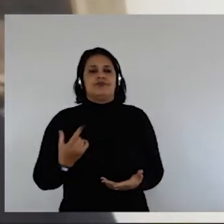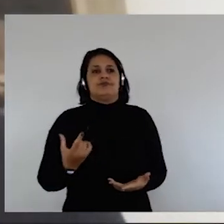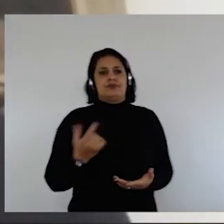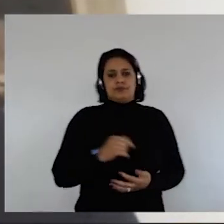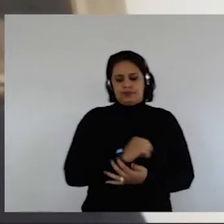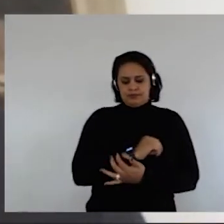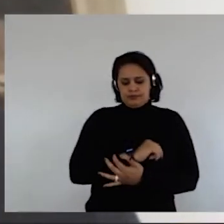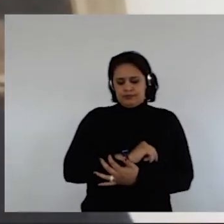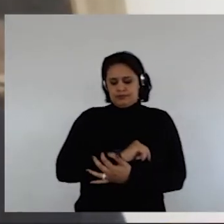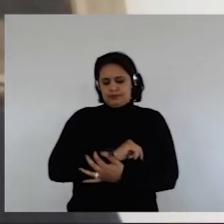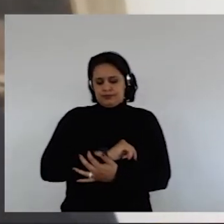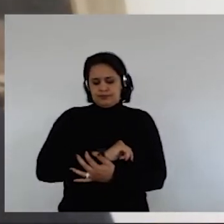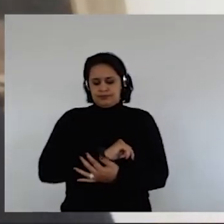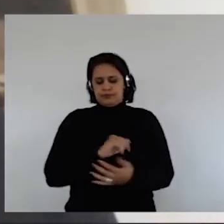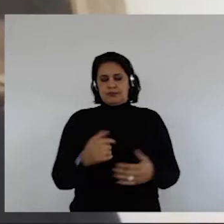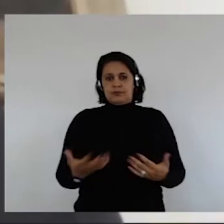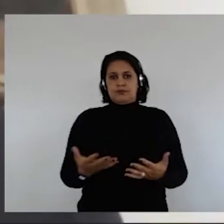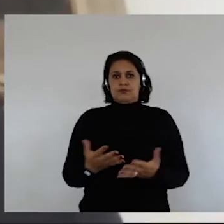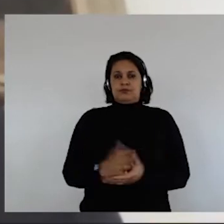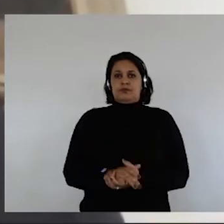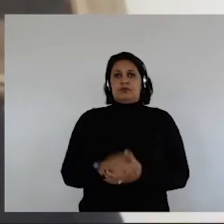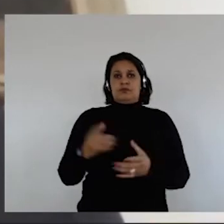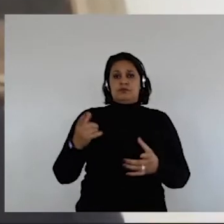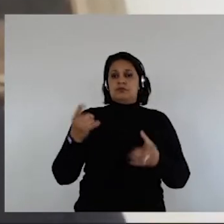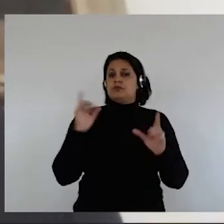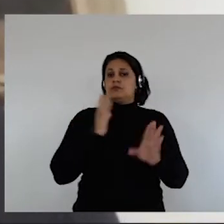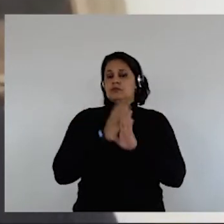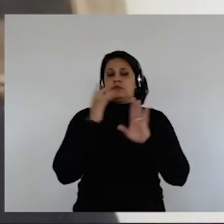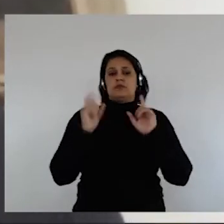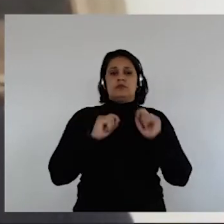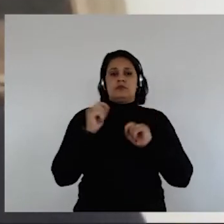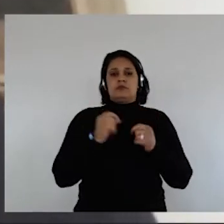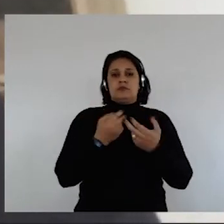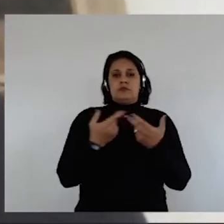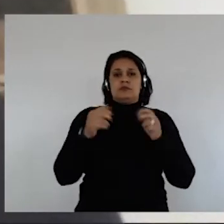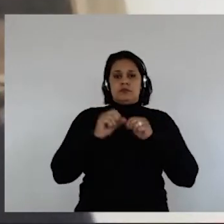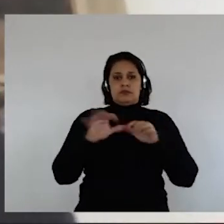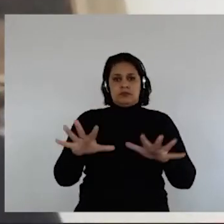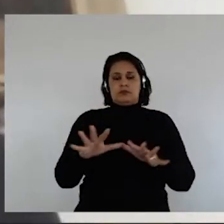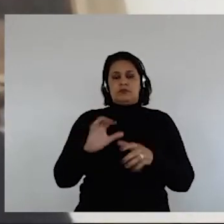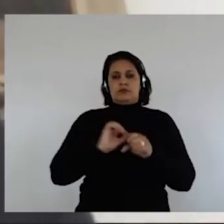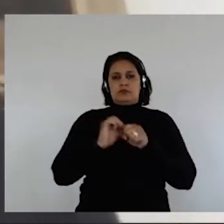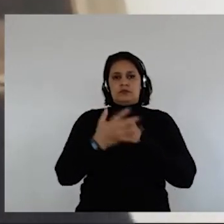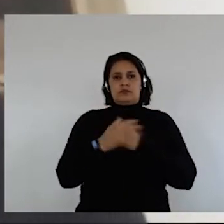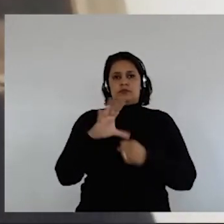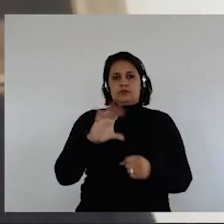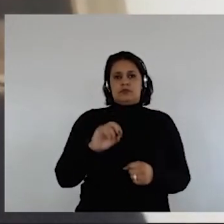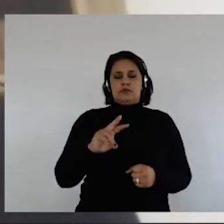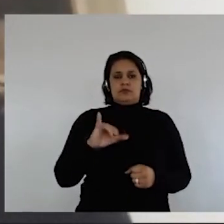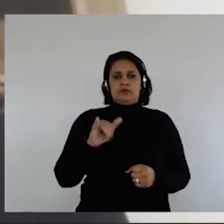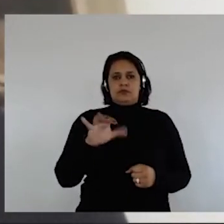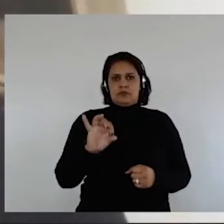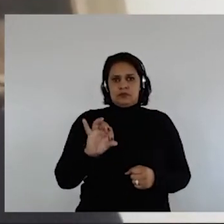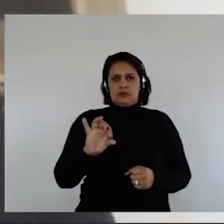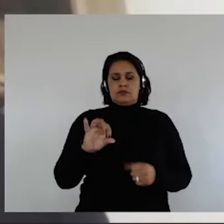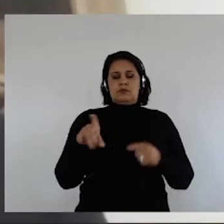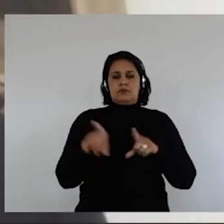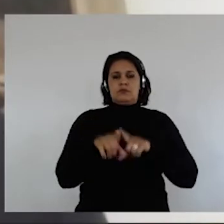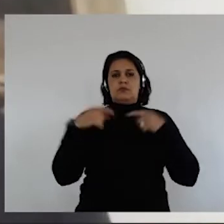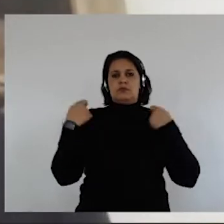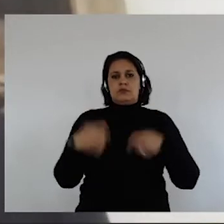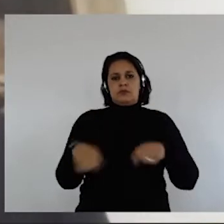que o avanço dos casos do Covid-19 no Brasil e a consequente necessidade de isolamento por parte da